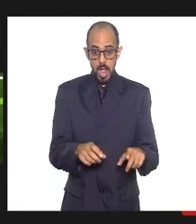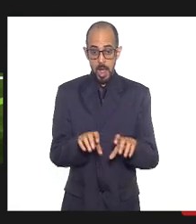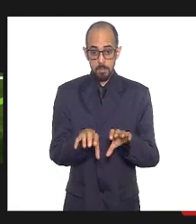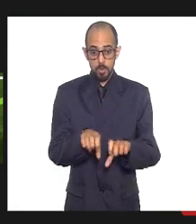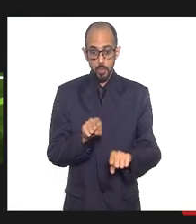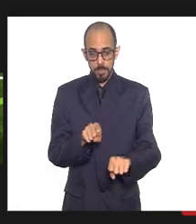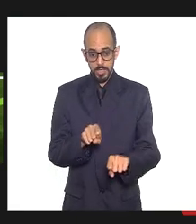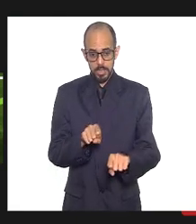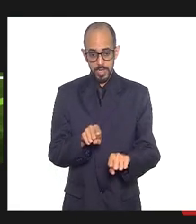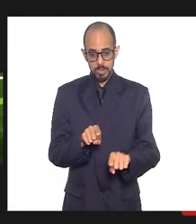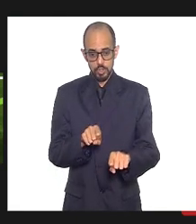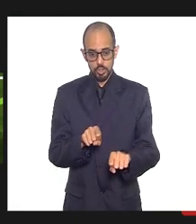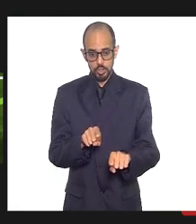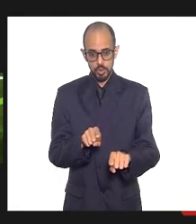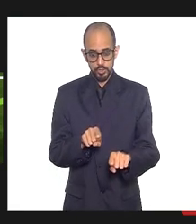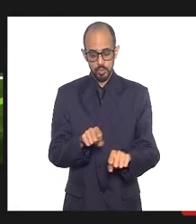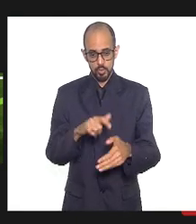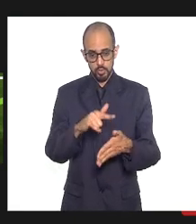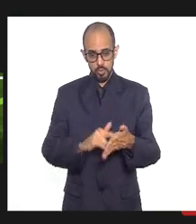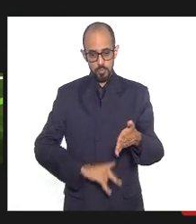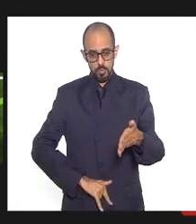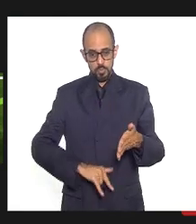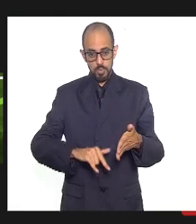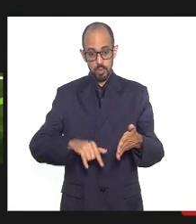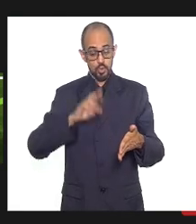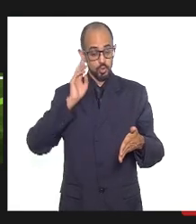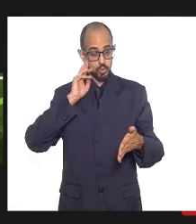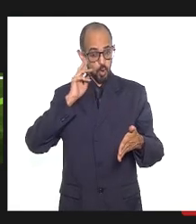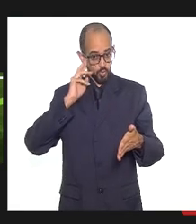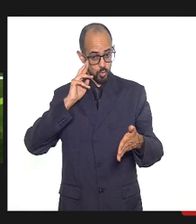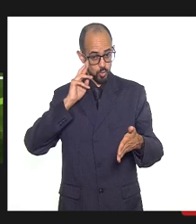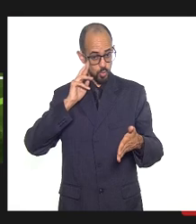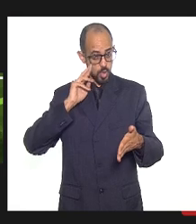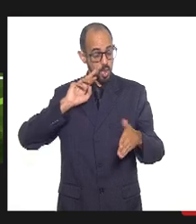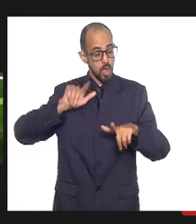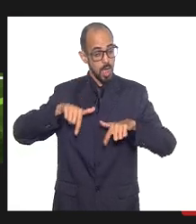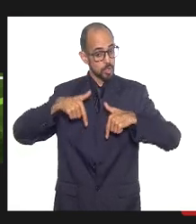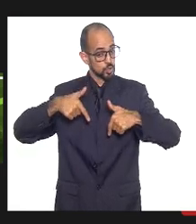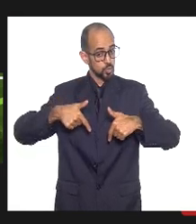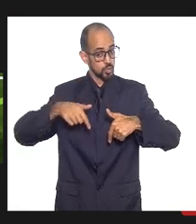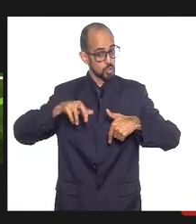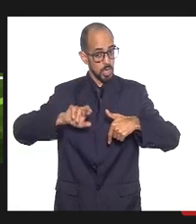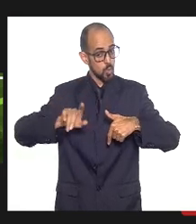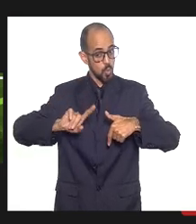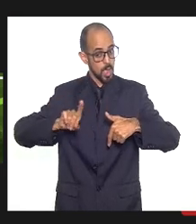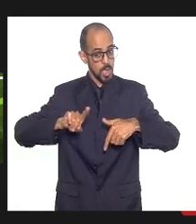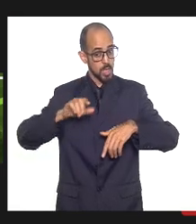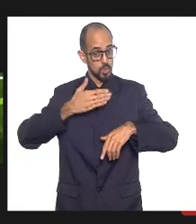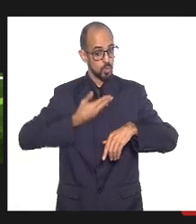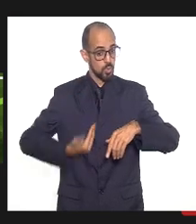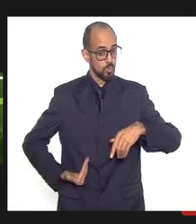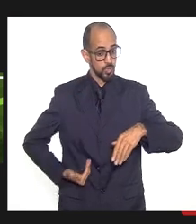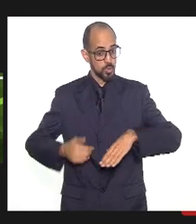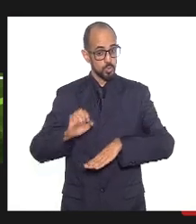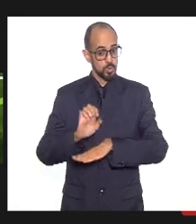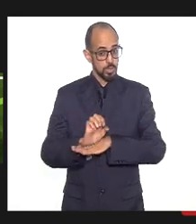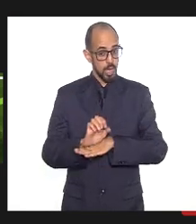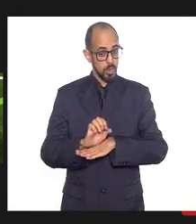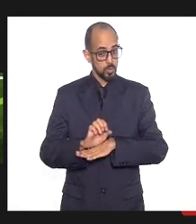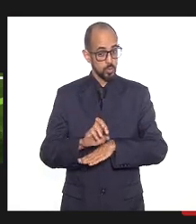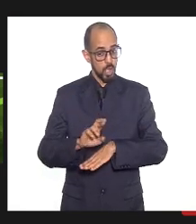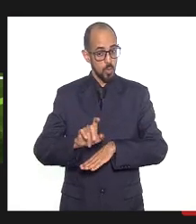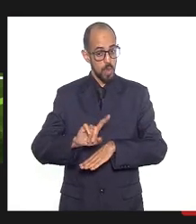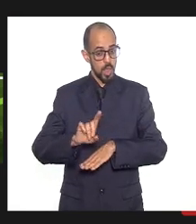artigo 68. Ou seja, a atitude não foi do governo do estado e nunca foi, né? Só foi